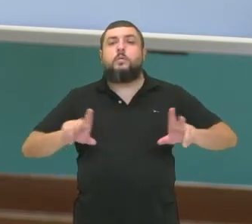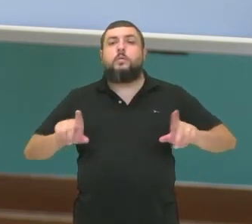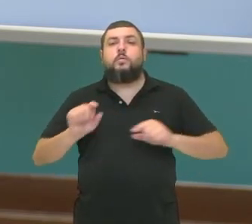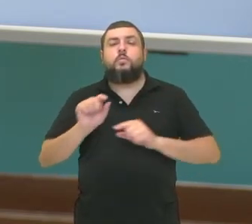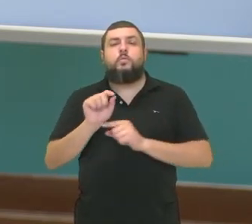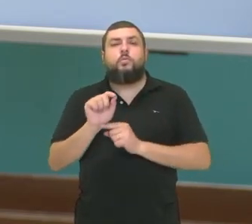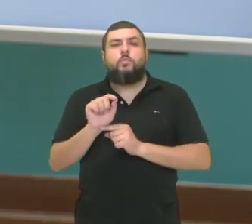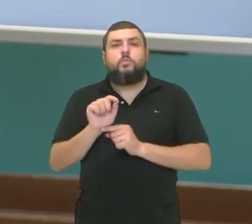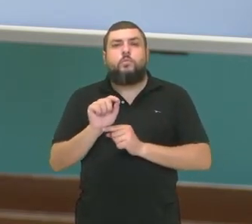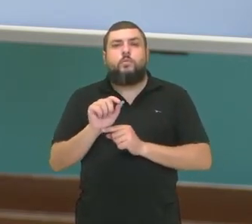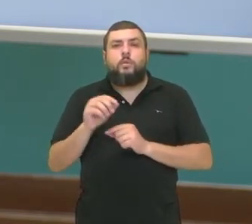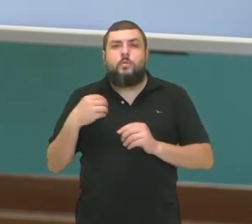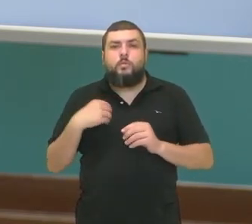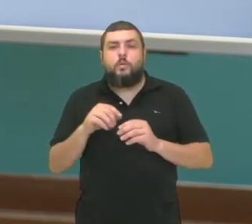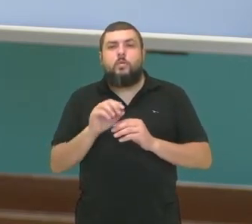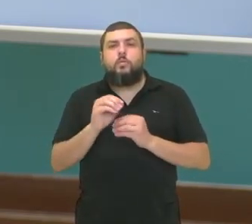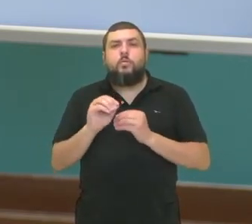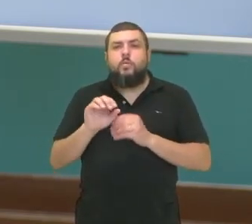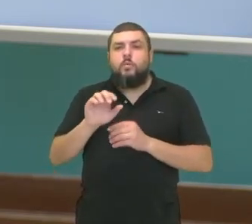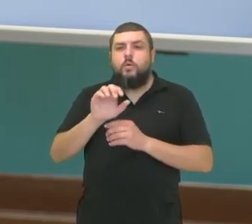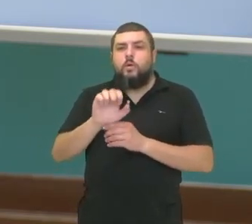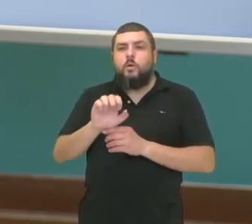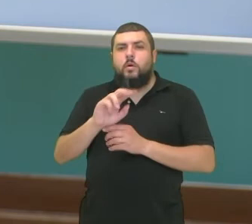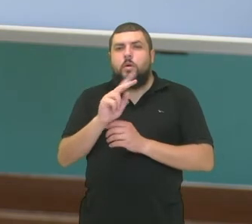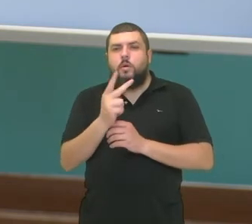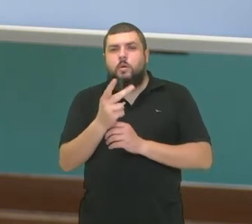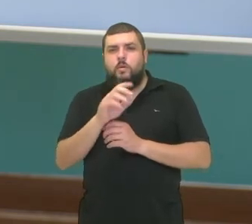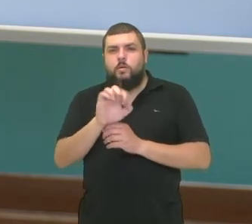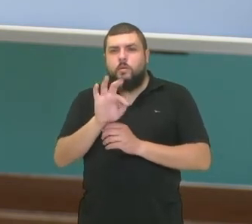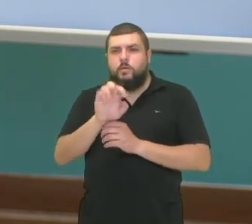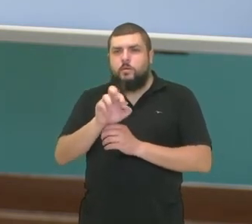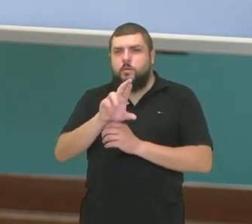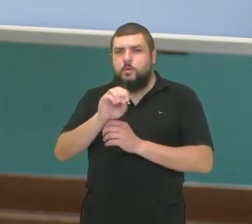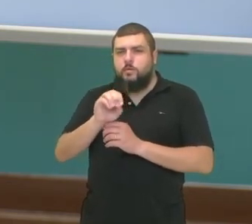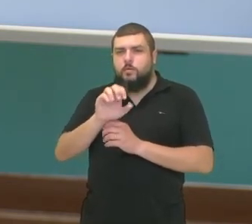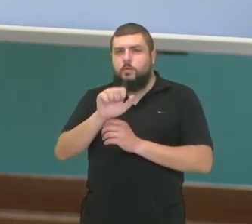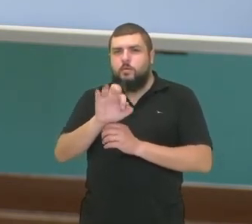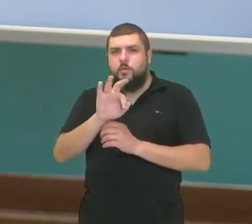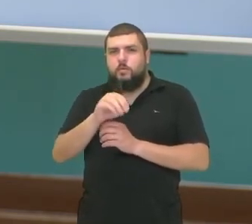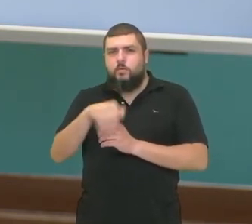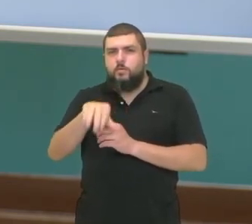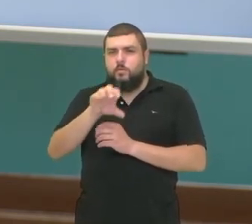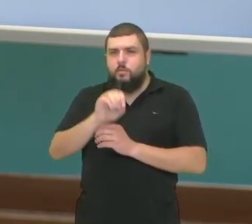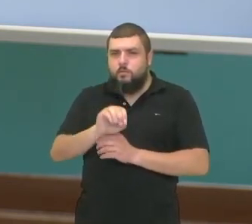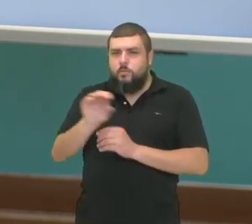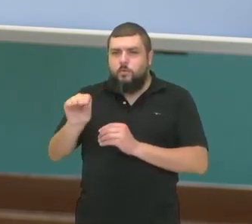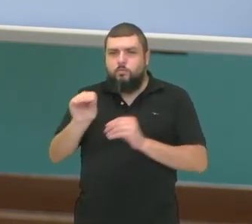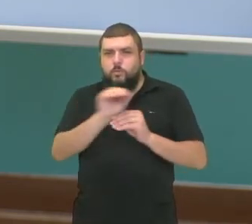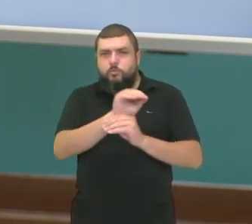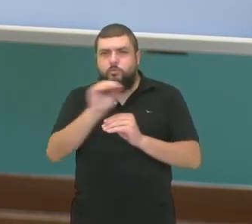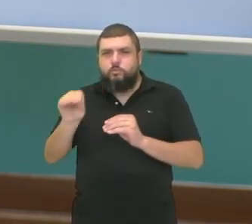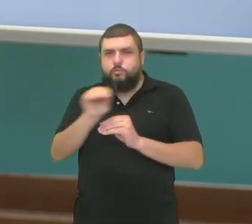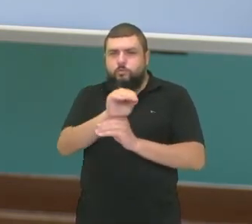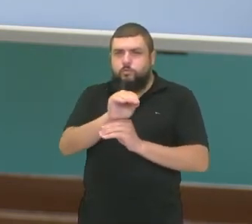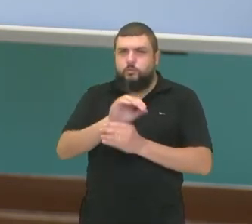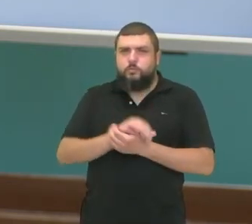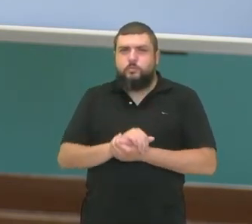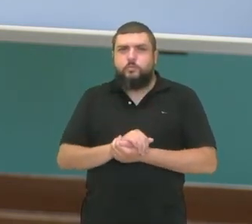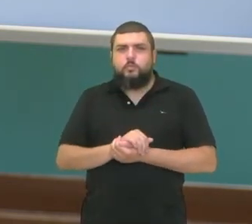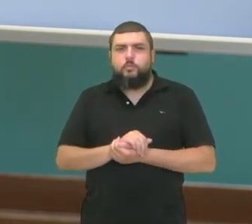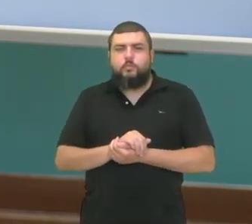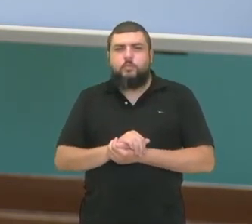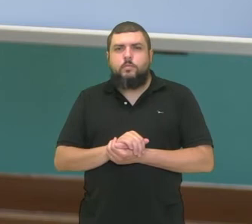posição de um heteroátomo. Lembra que eu já lhe disse, heteroátomo são